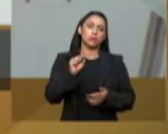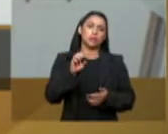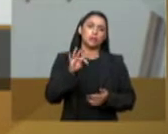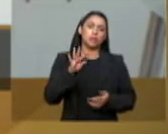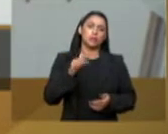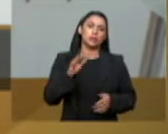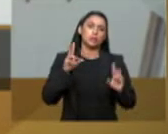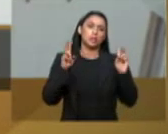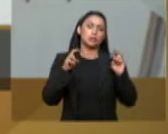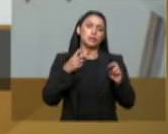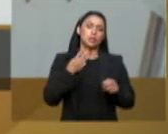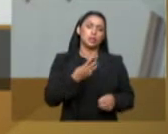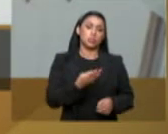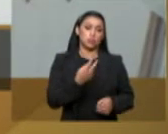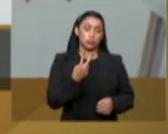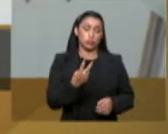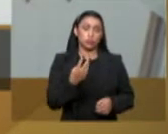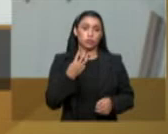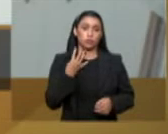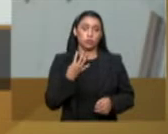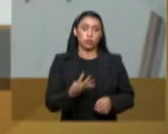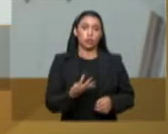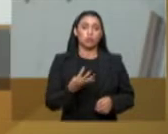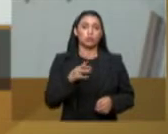tema 324, RE